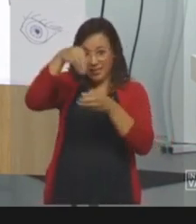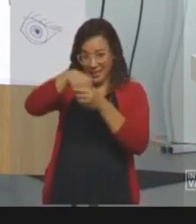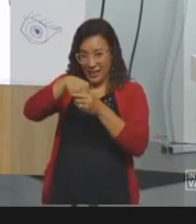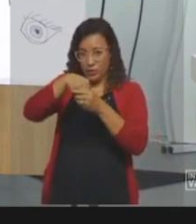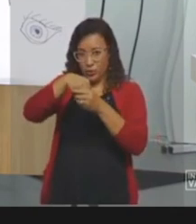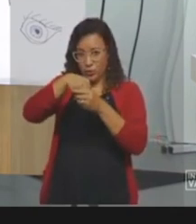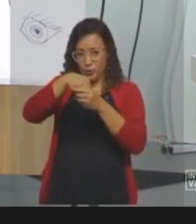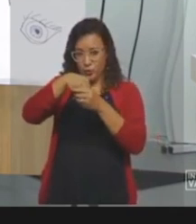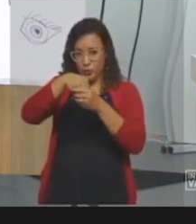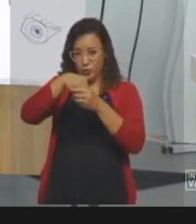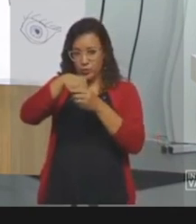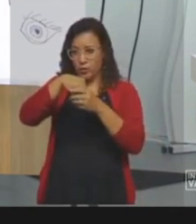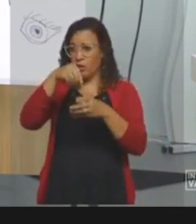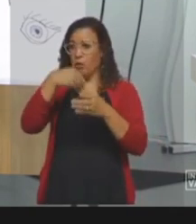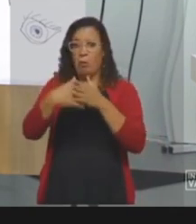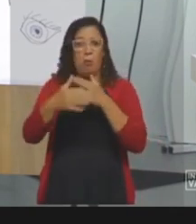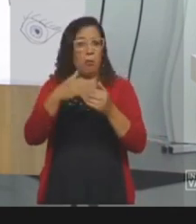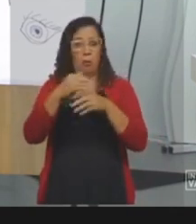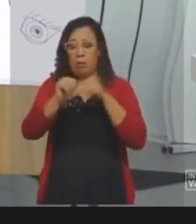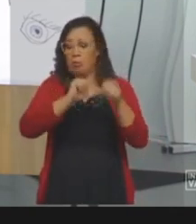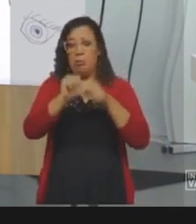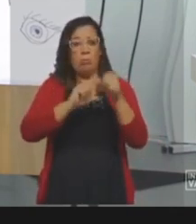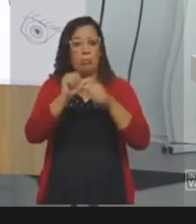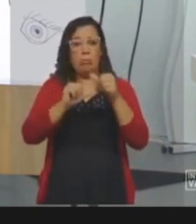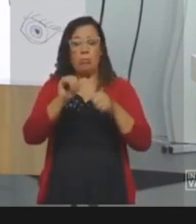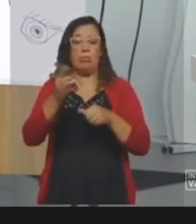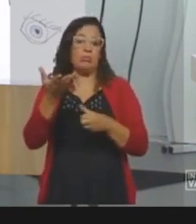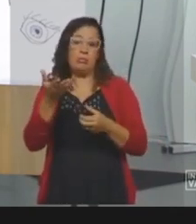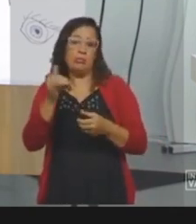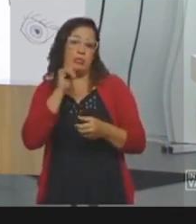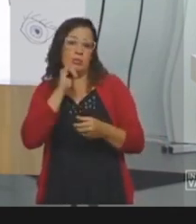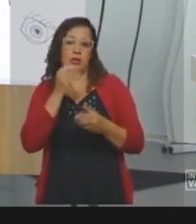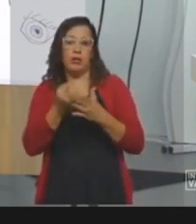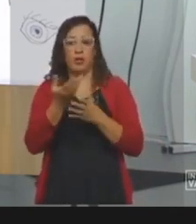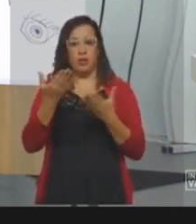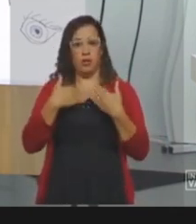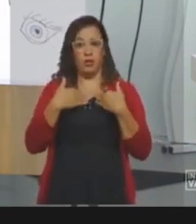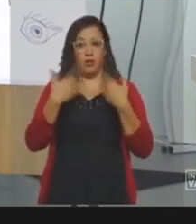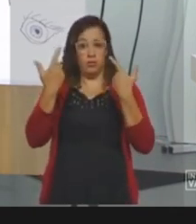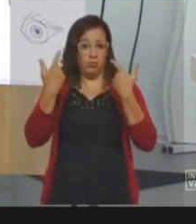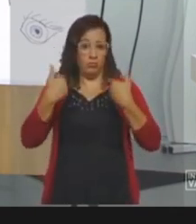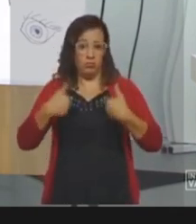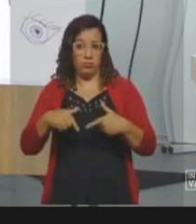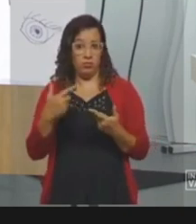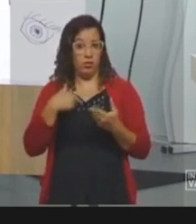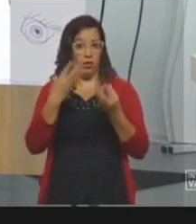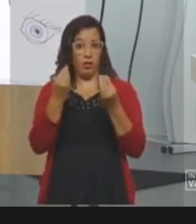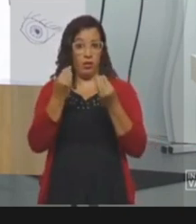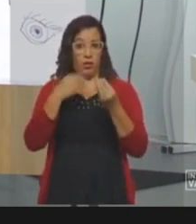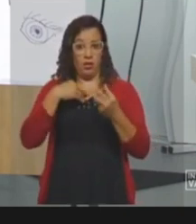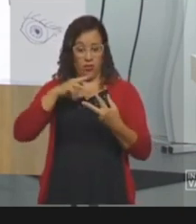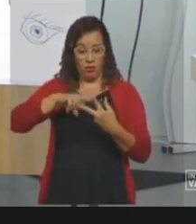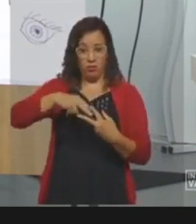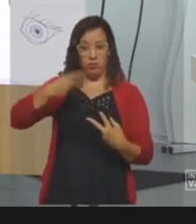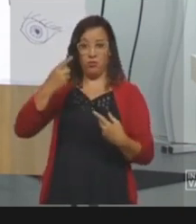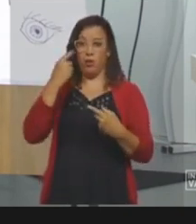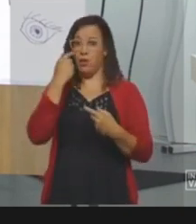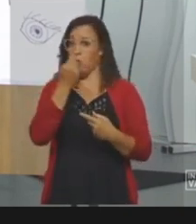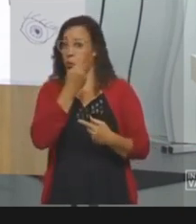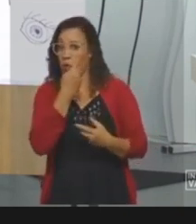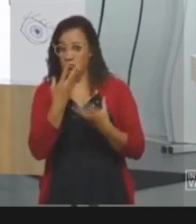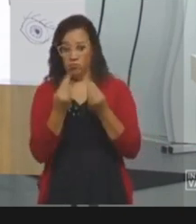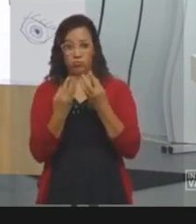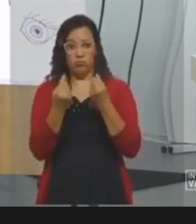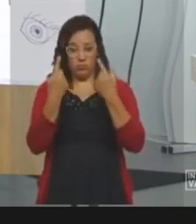aquela célula pode virar qualquer coisa. Tanto é que eu vim de um embrião que criou esse tanto de célula diferente no meu corpo. Célula do olho, célula do